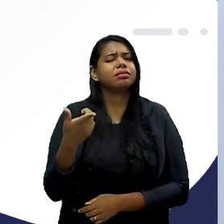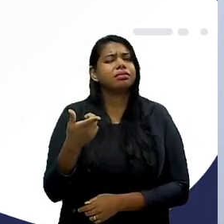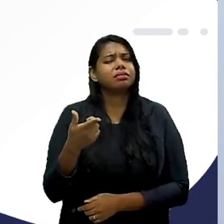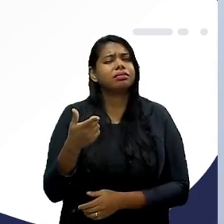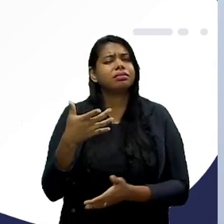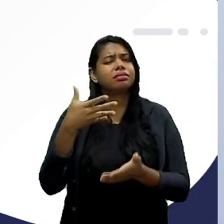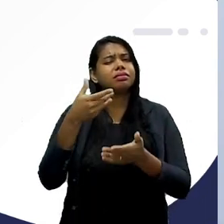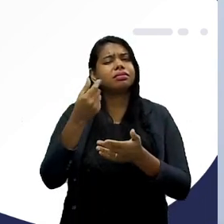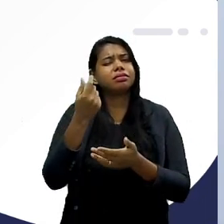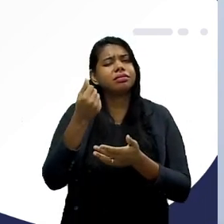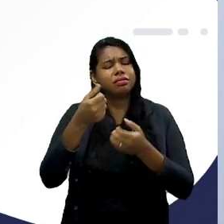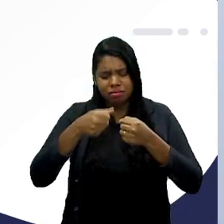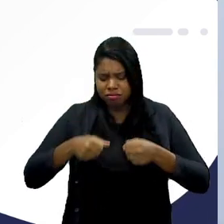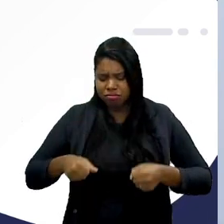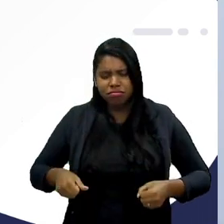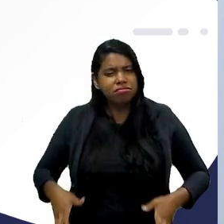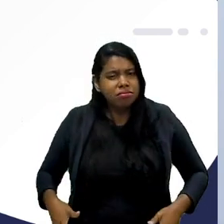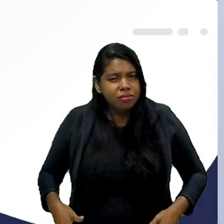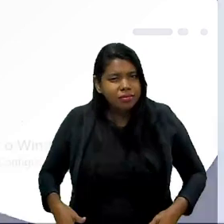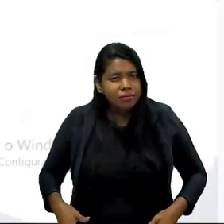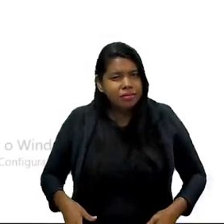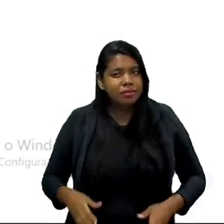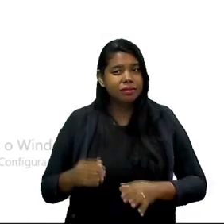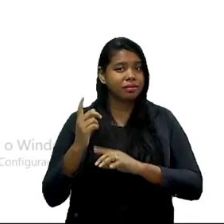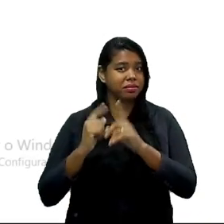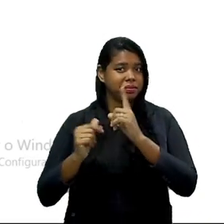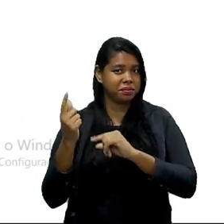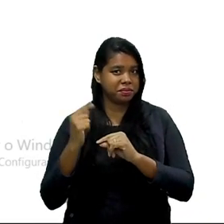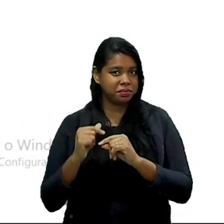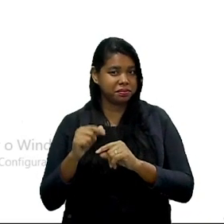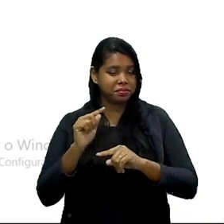gastos? Sacrifício financeiro para obter um